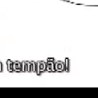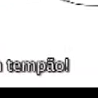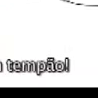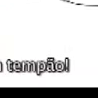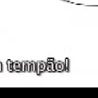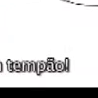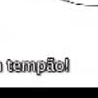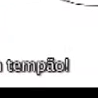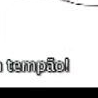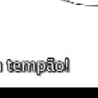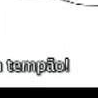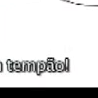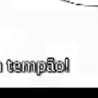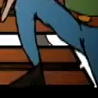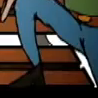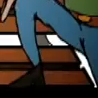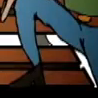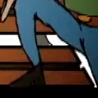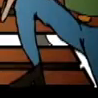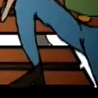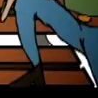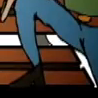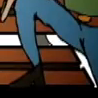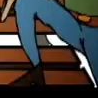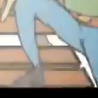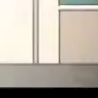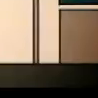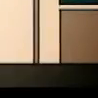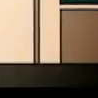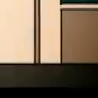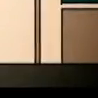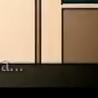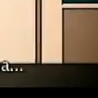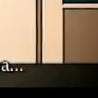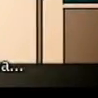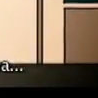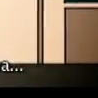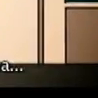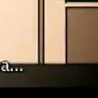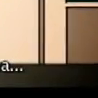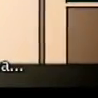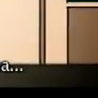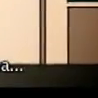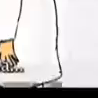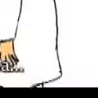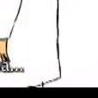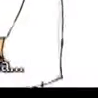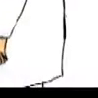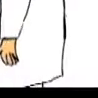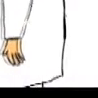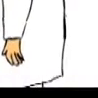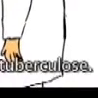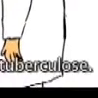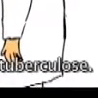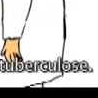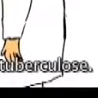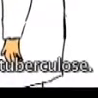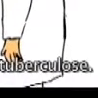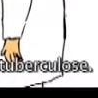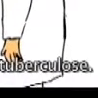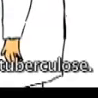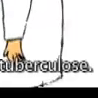Cara, você tá com essa tosse há um tempão. Ó, melhor ir ao médico, hein? Doutor, essa tosse não passa.